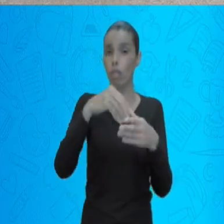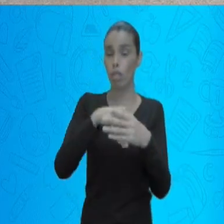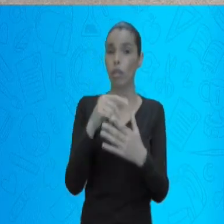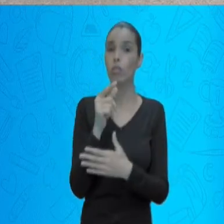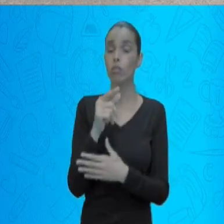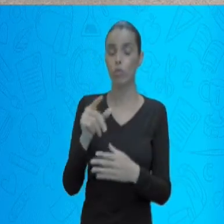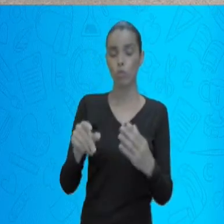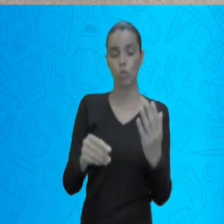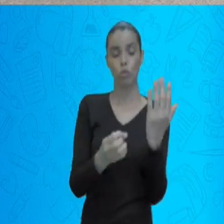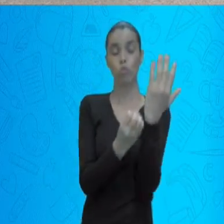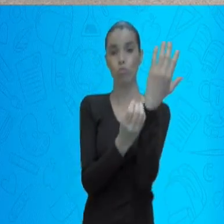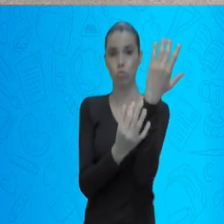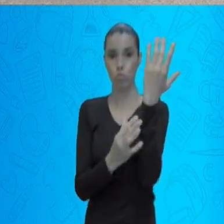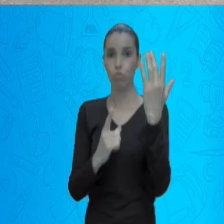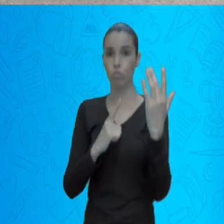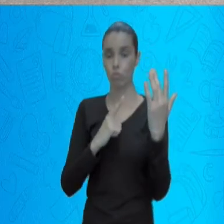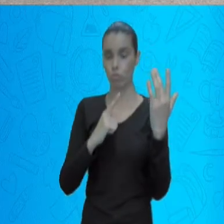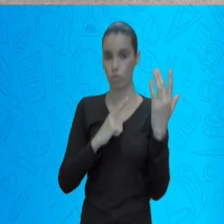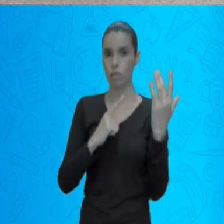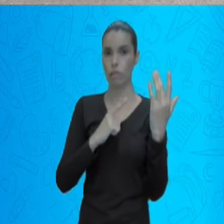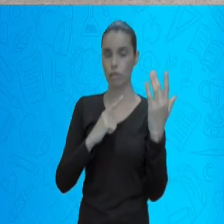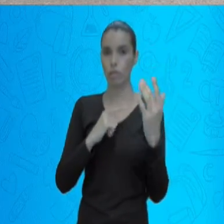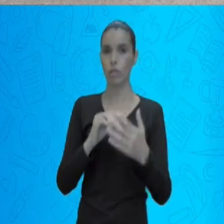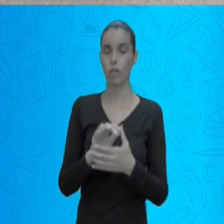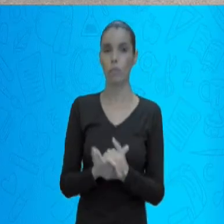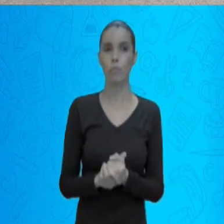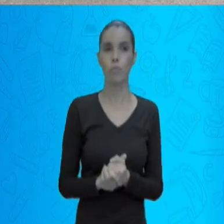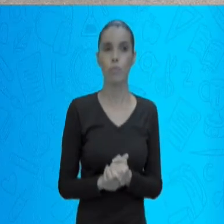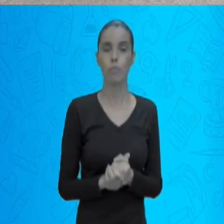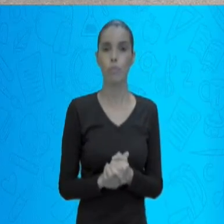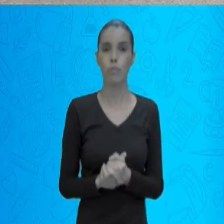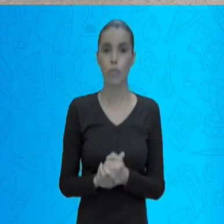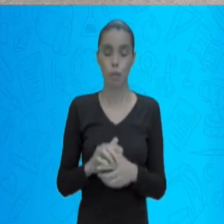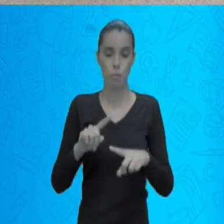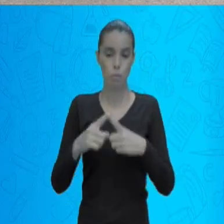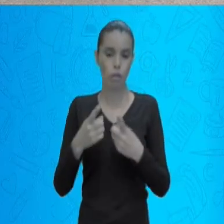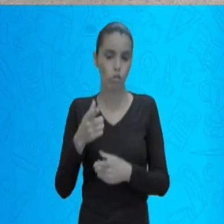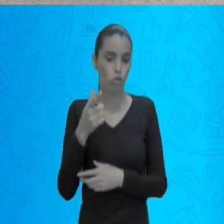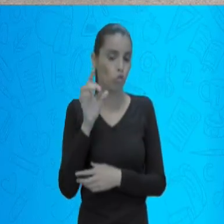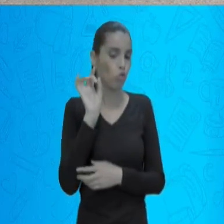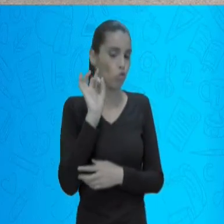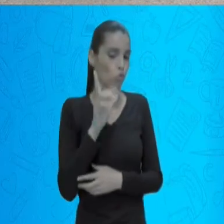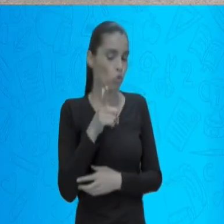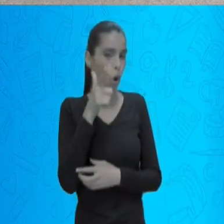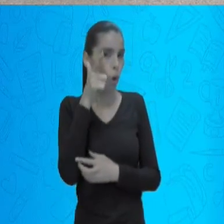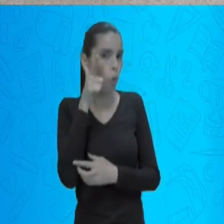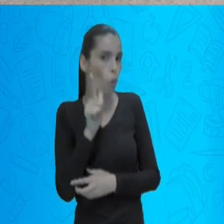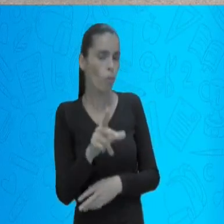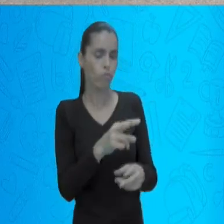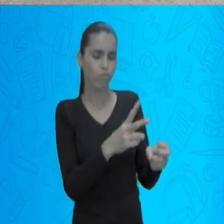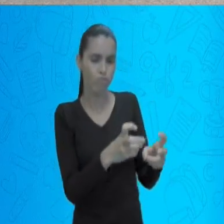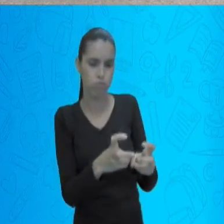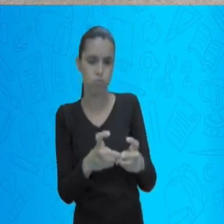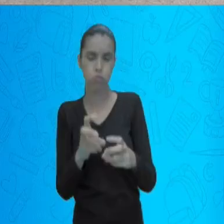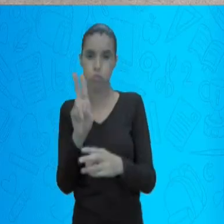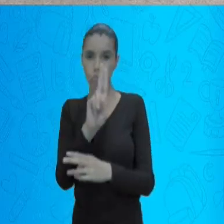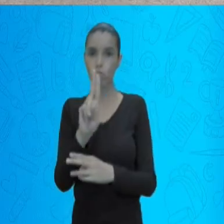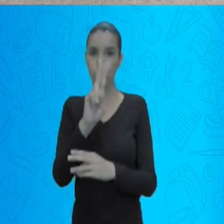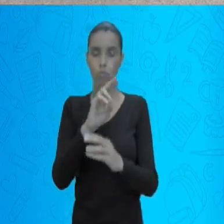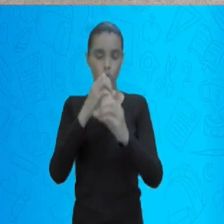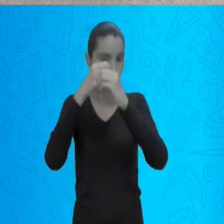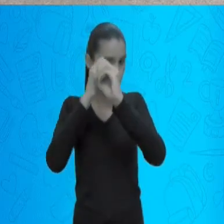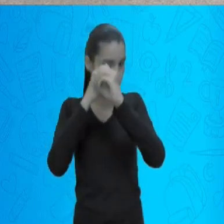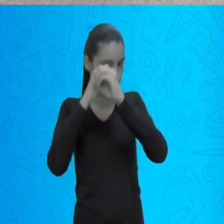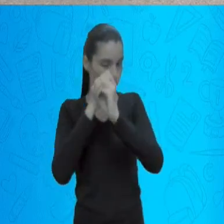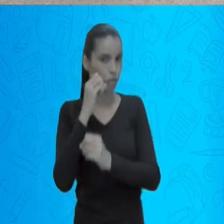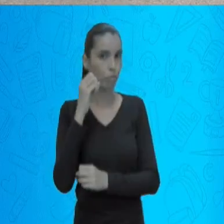que é possível perceber isto apenas através do microscópio.